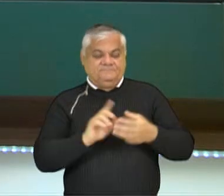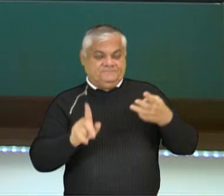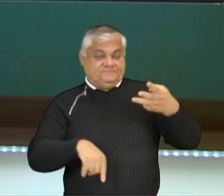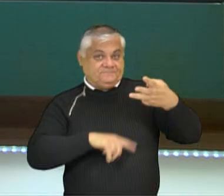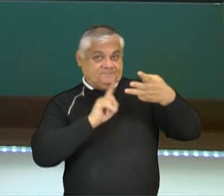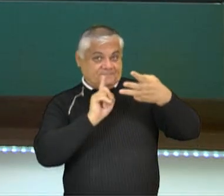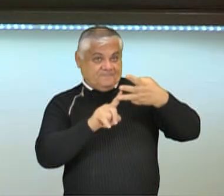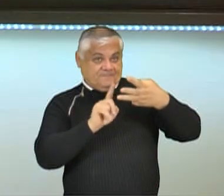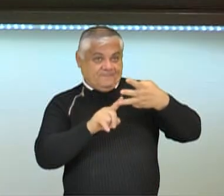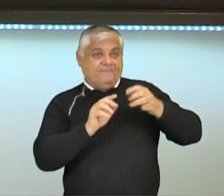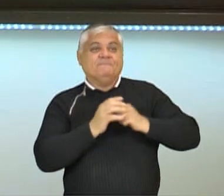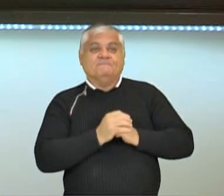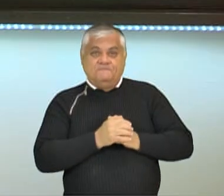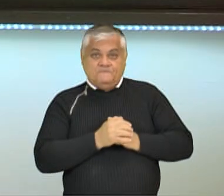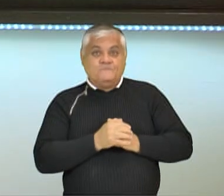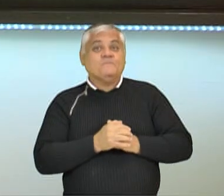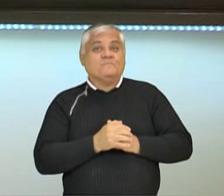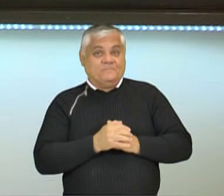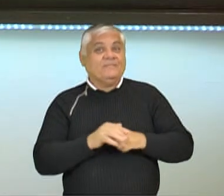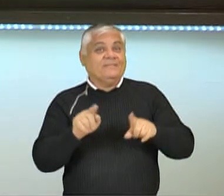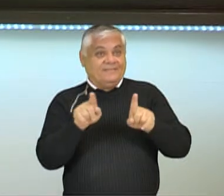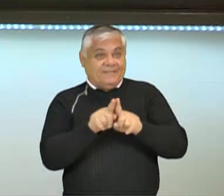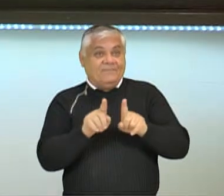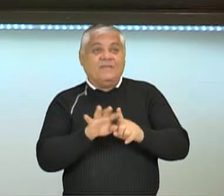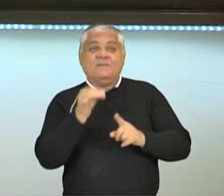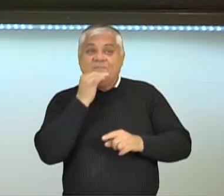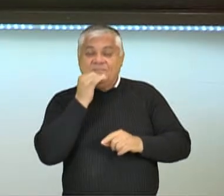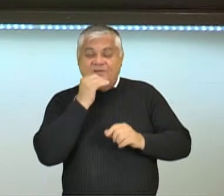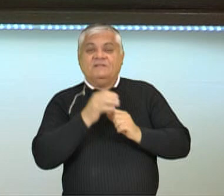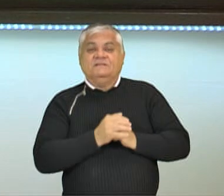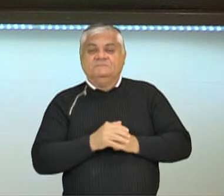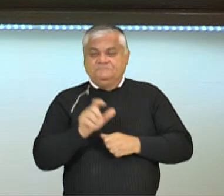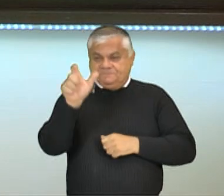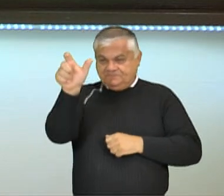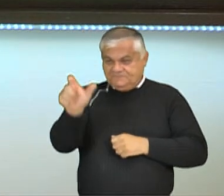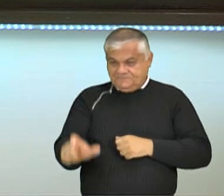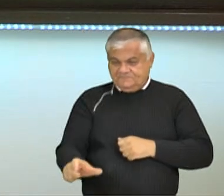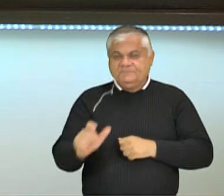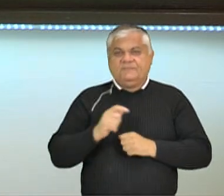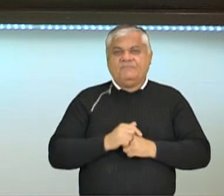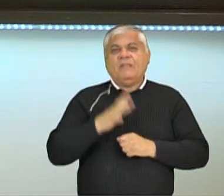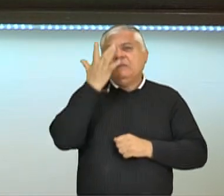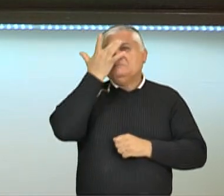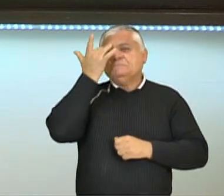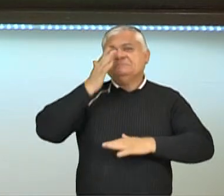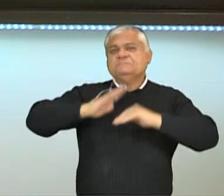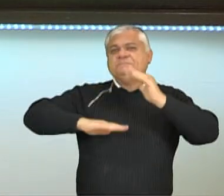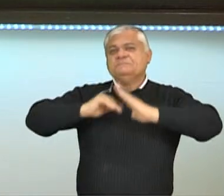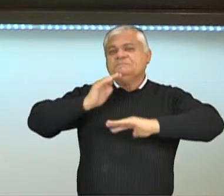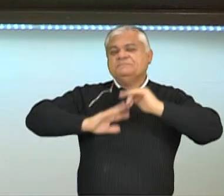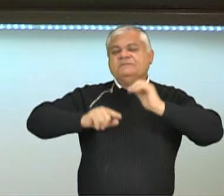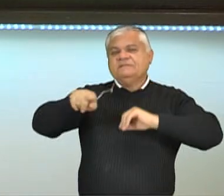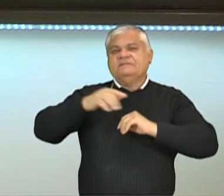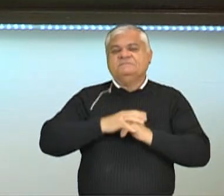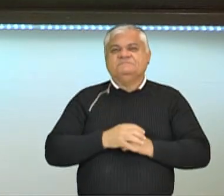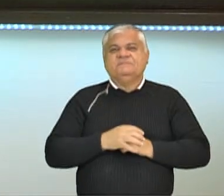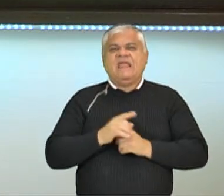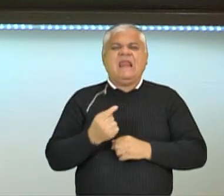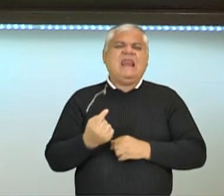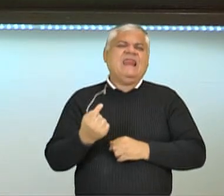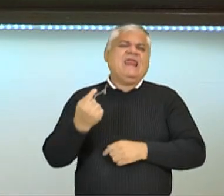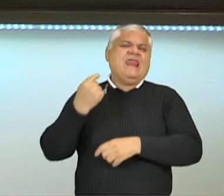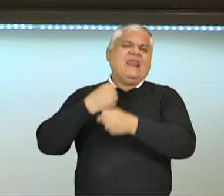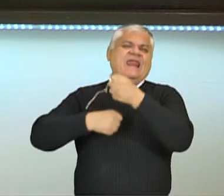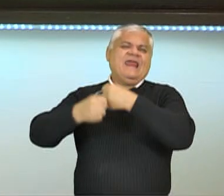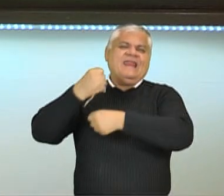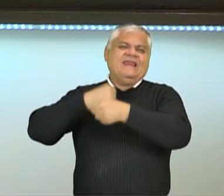né, que são os scouts. Então, o scout de um atleta, né, se a gente parar para pensar lá atrás, na época, por